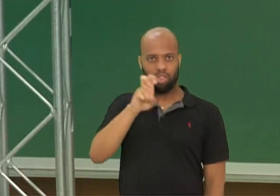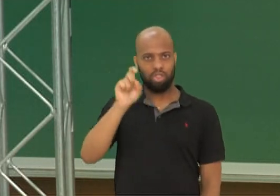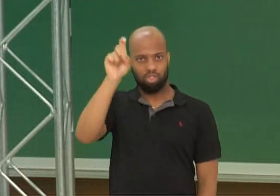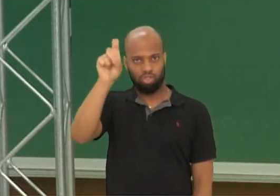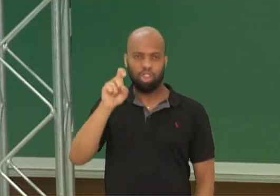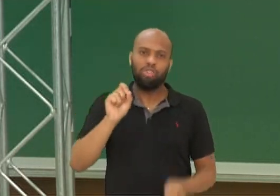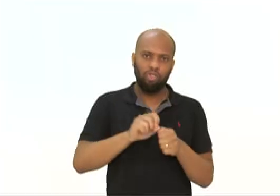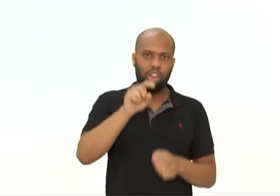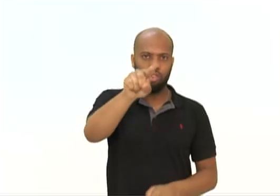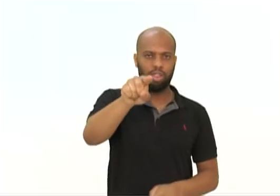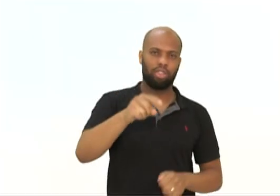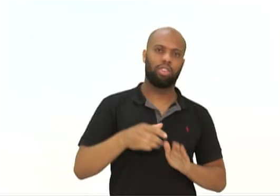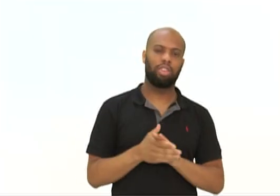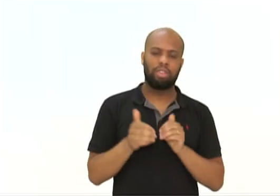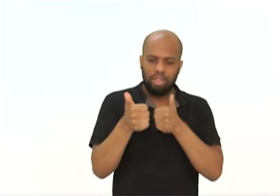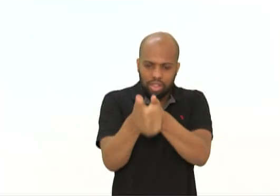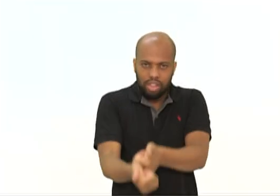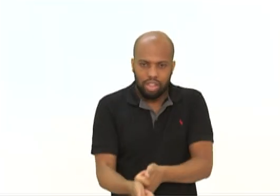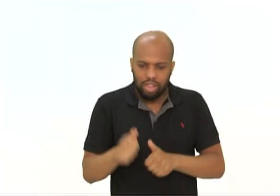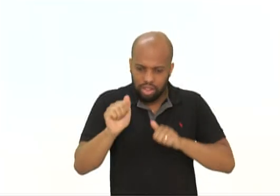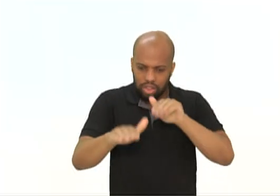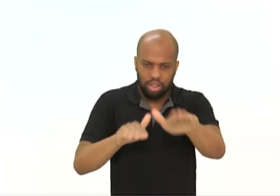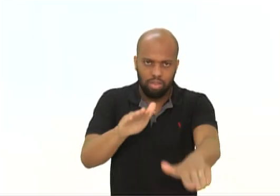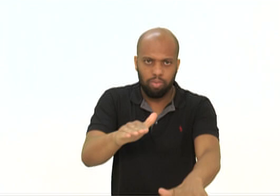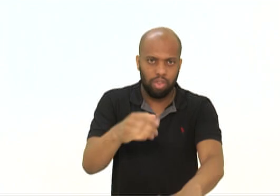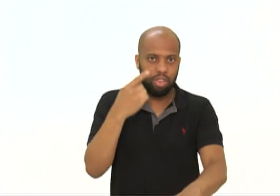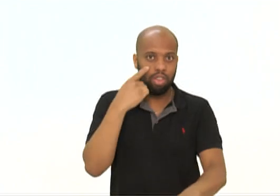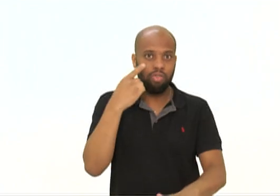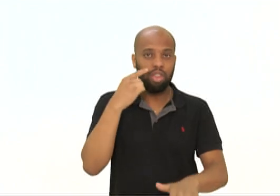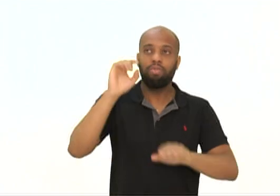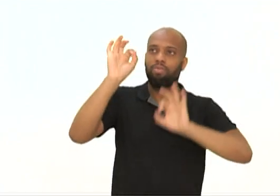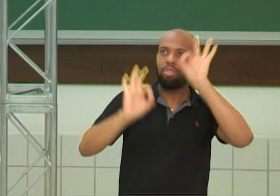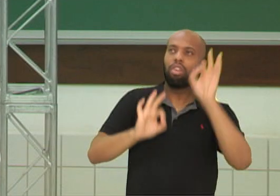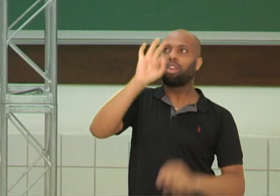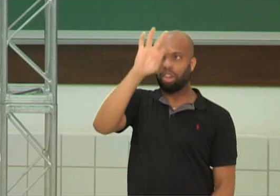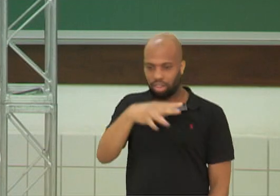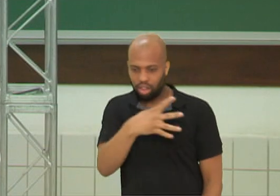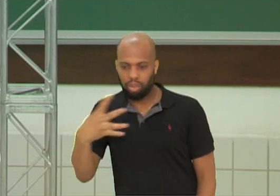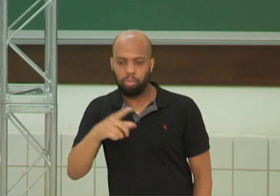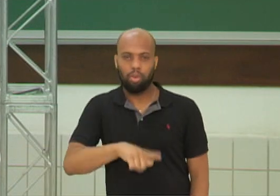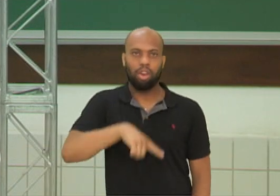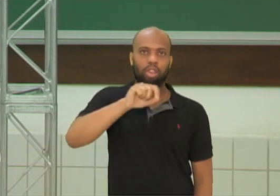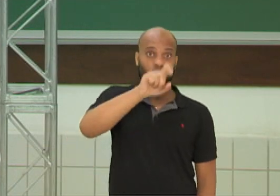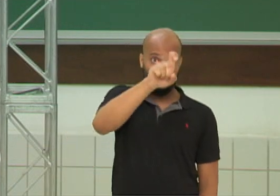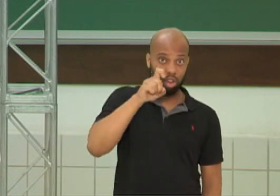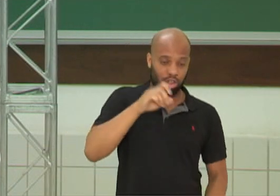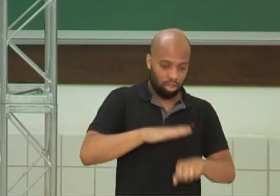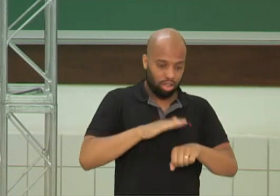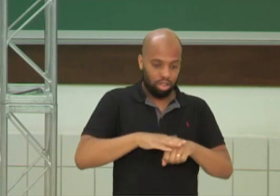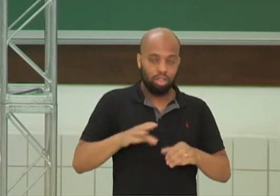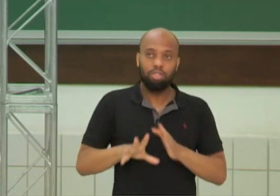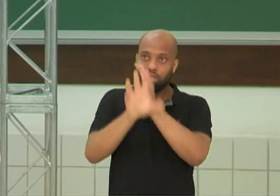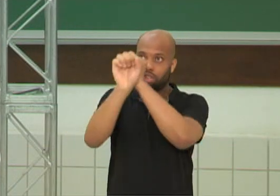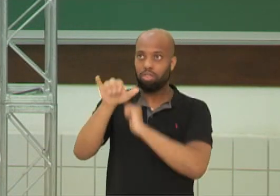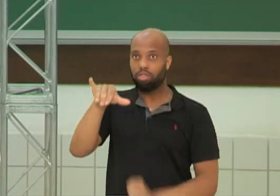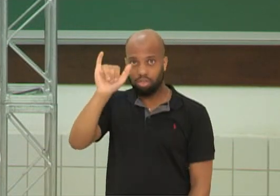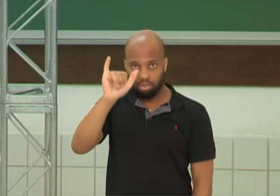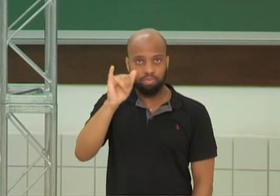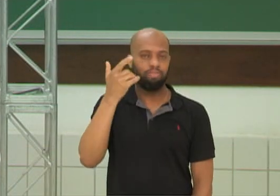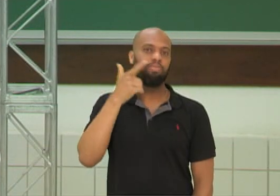x. Segue os passos, olha o professor aqui, monta a tabela, escolhe o valor de x, calcula os valores de y,